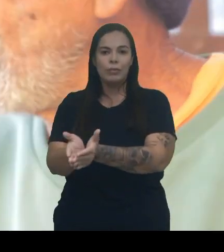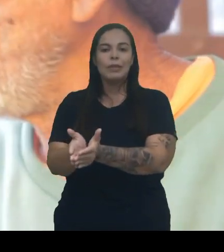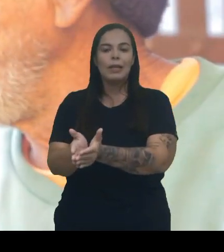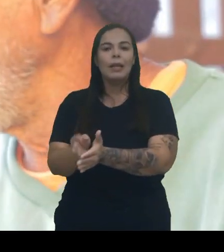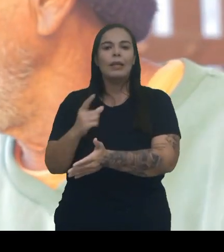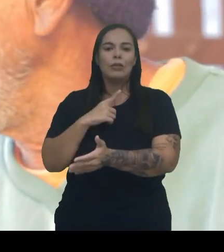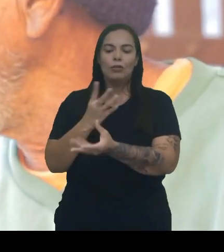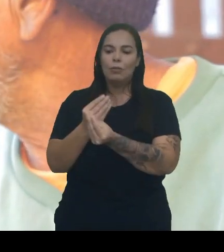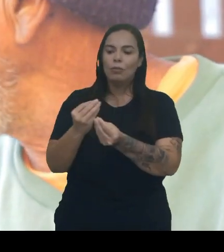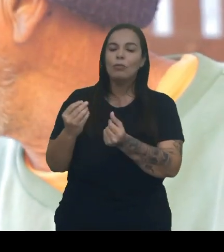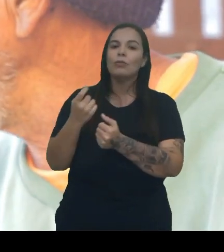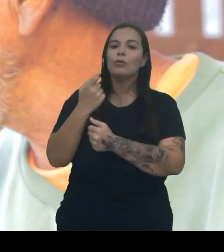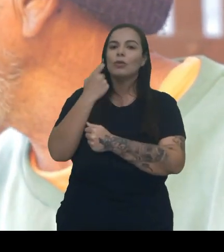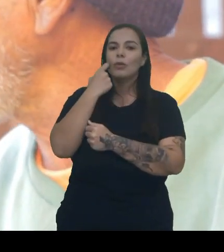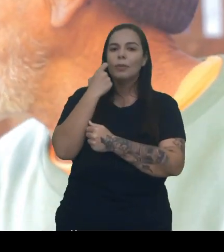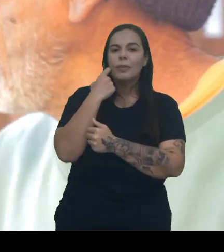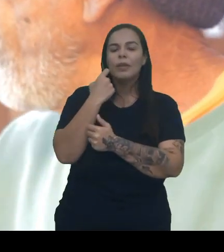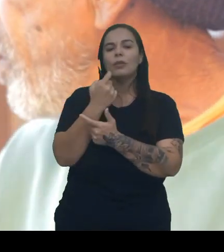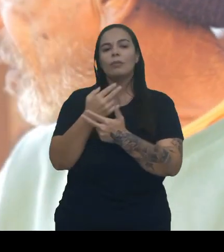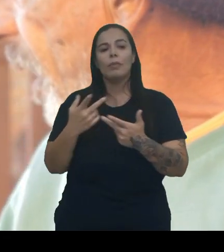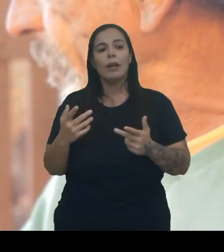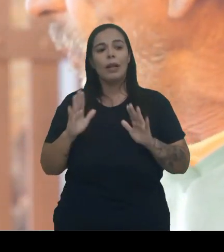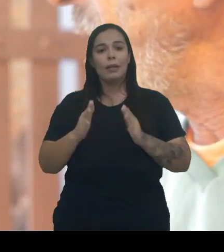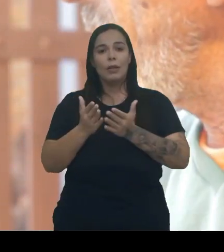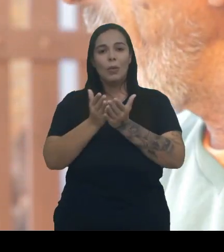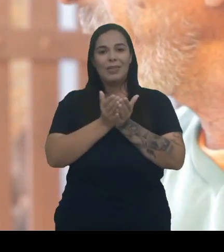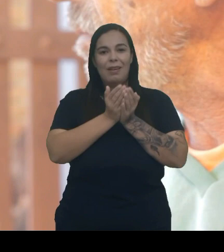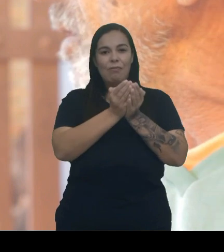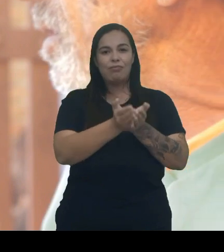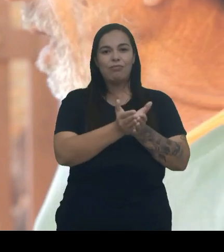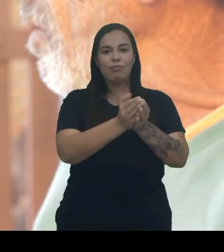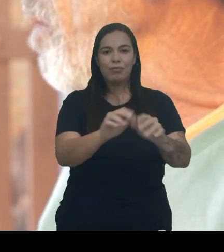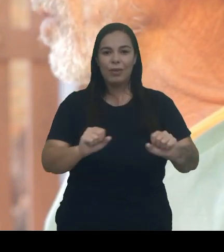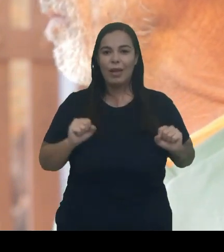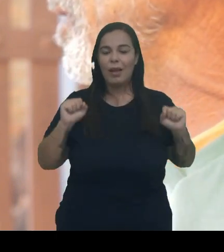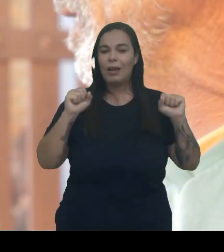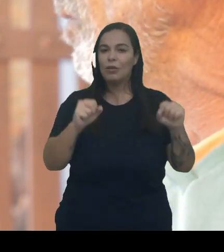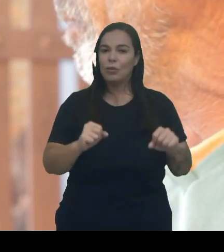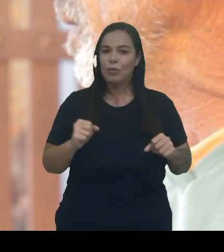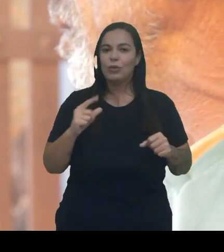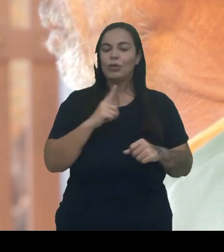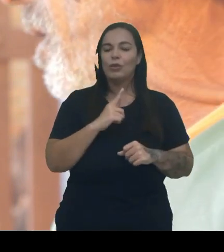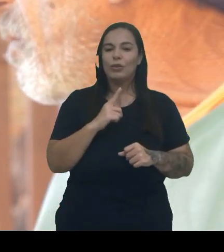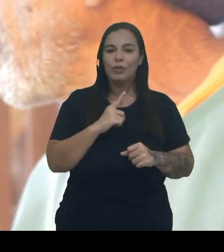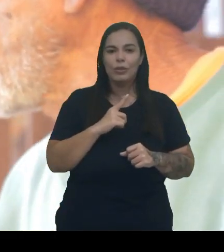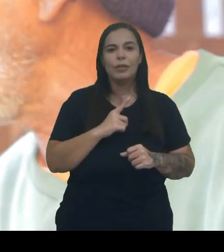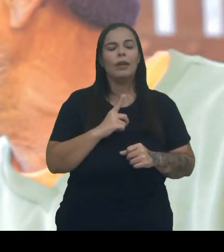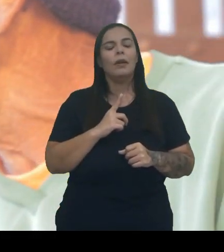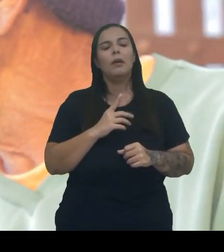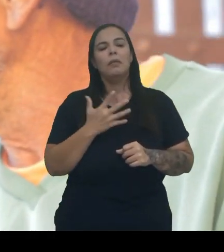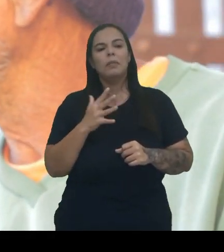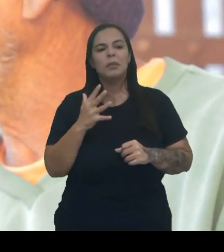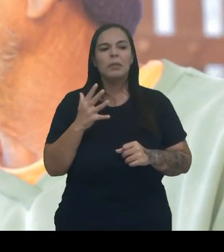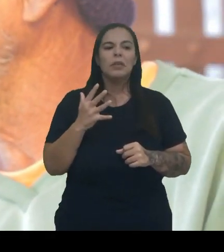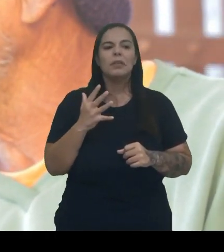né? Então, essa canoa veio com aquela polpa de leque, coisa e tal. Aí botamos essa canoa para cima, aí coisa e tal. Essa canoa era Deus